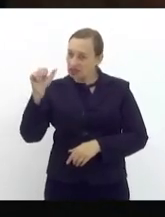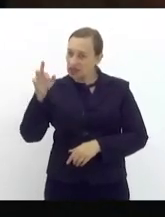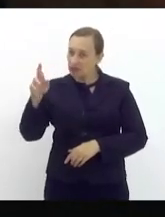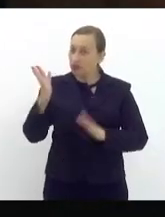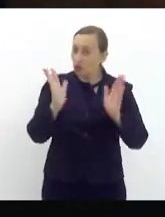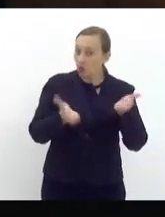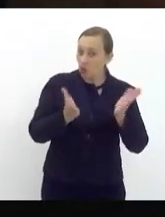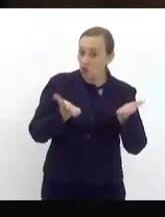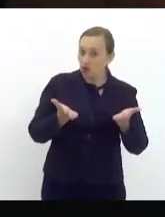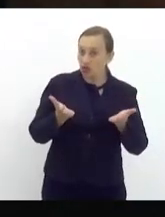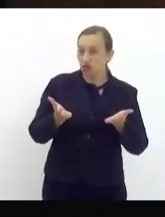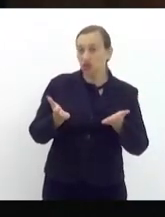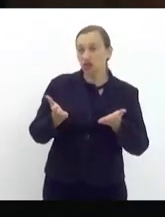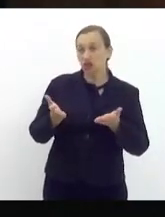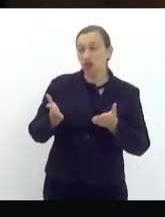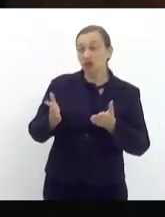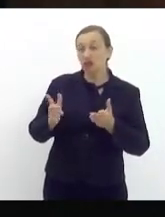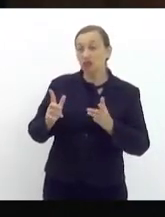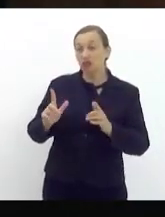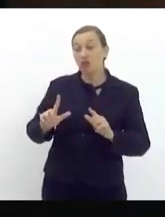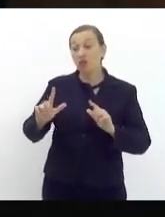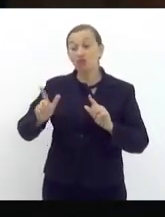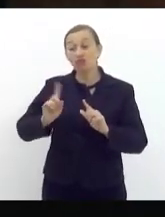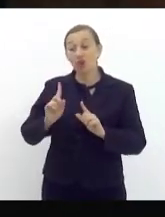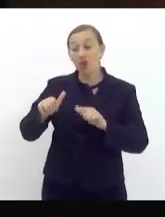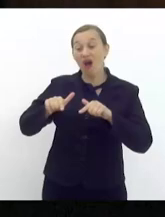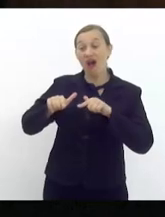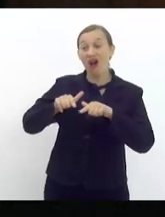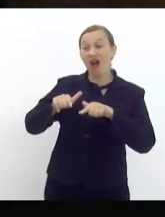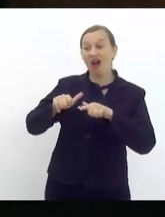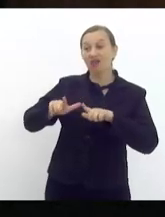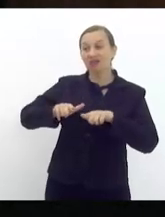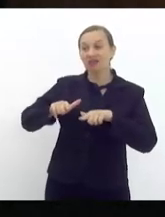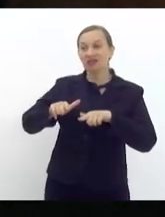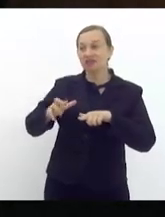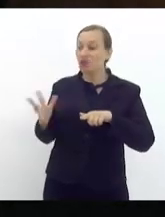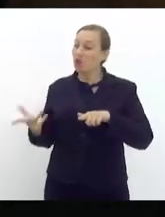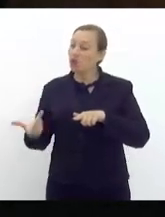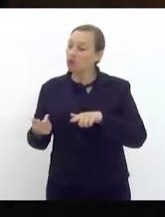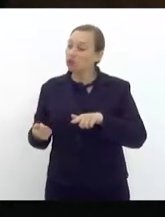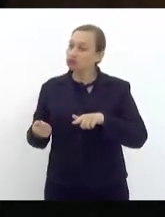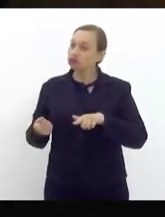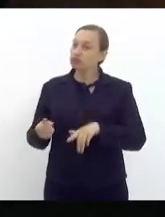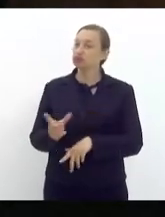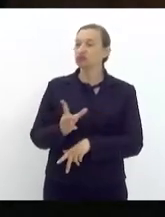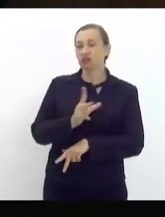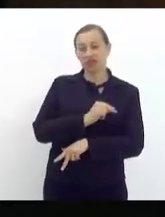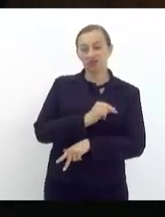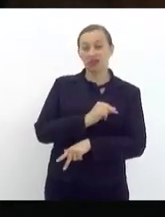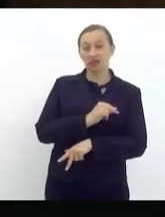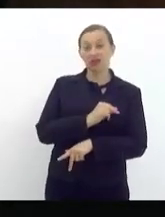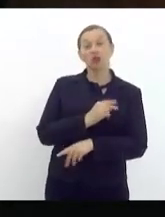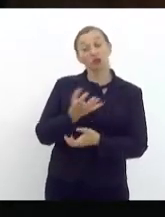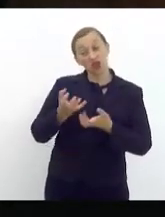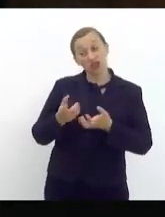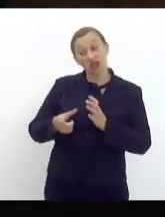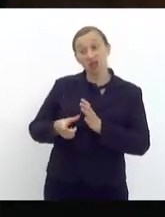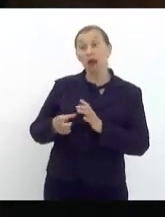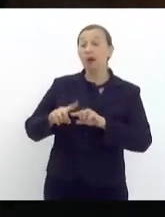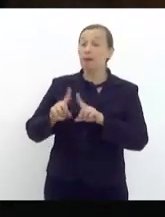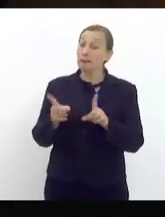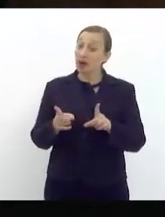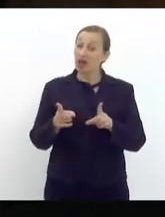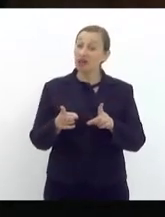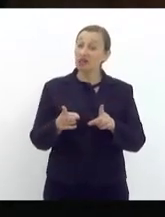no decorrer da CPI dos trens. Faltou muito por parte da Getransp a transparência no sentido de passar todas